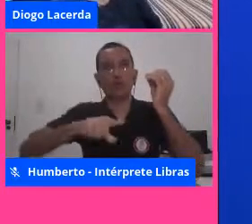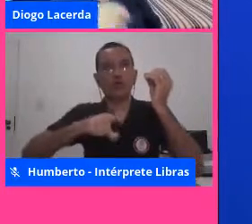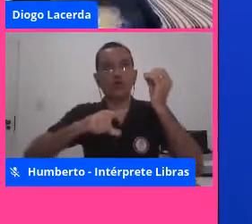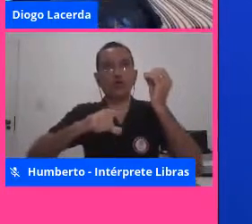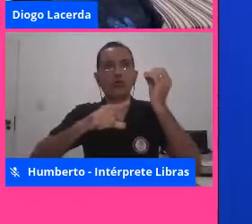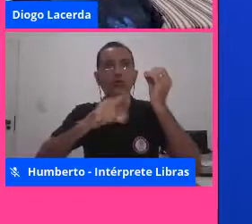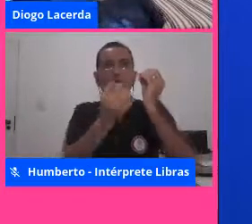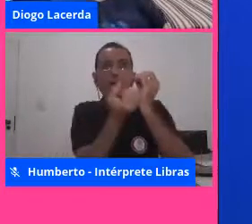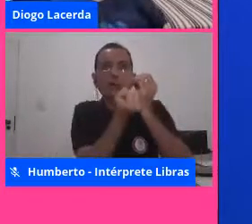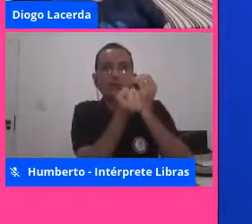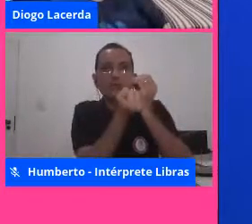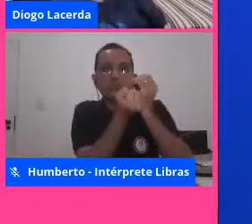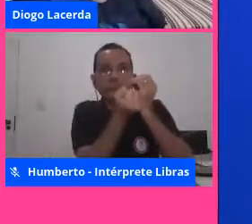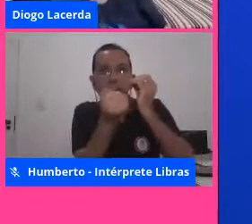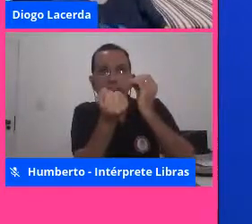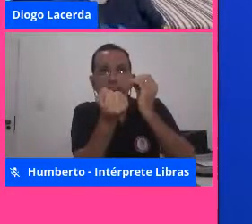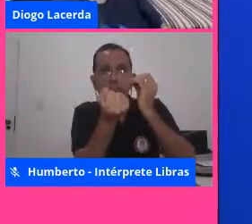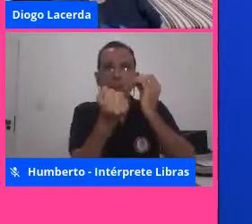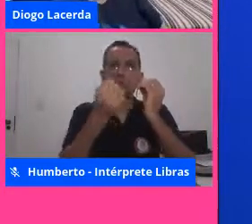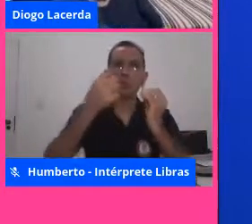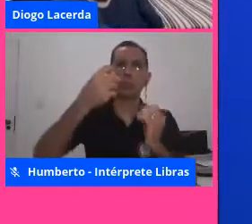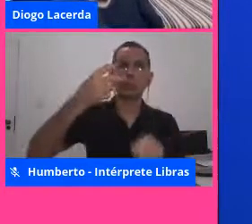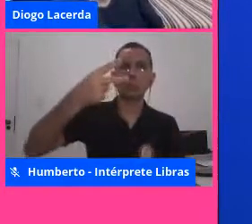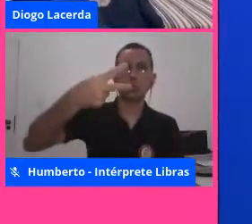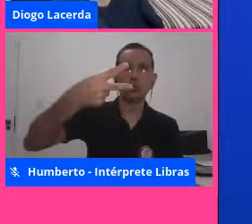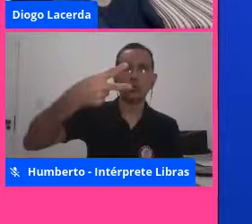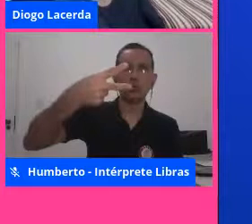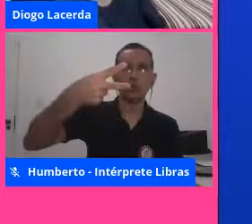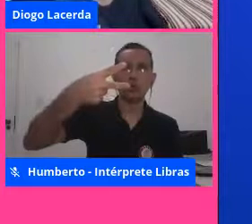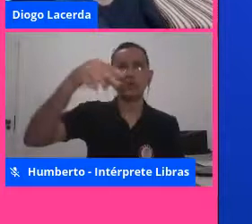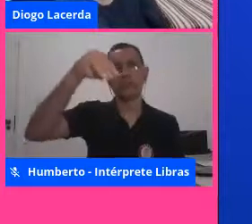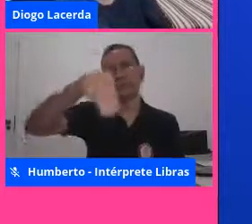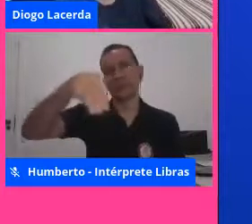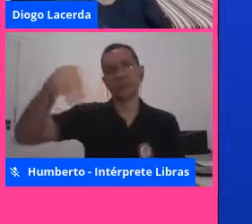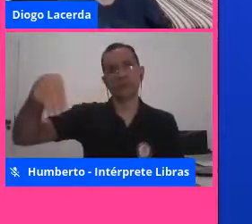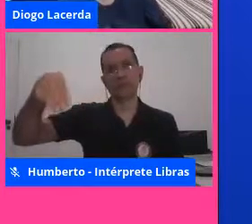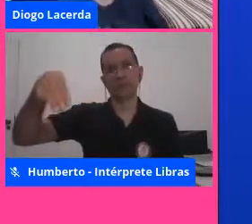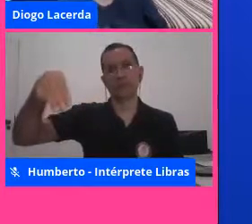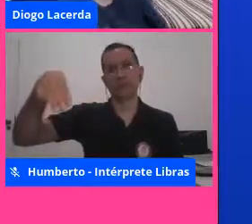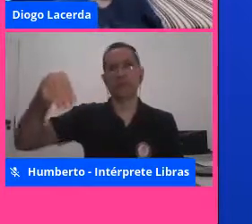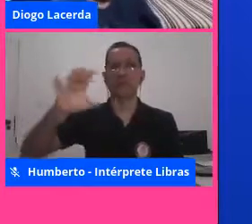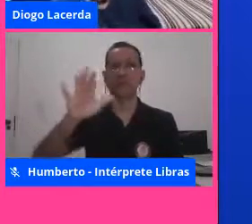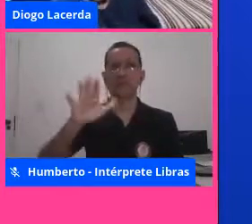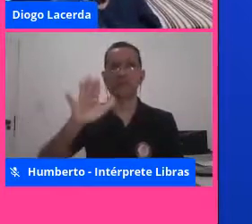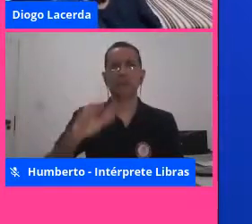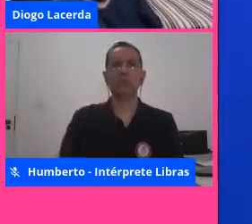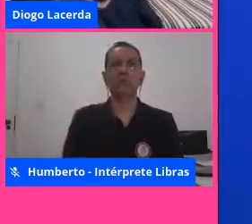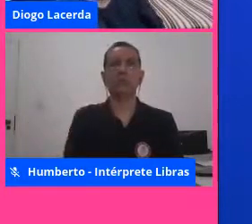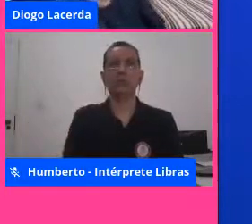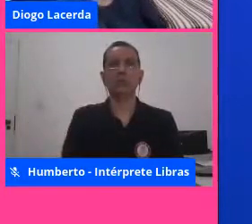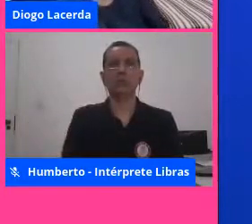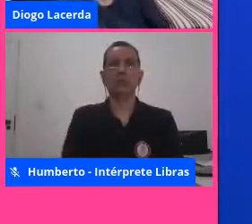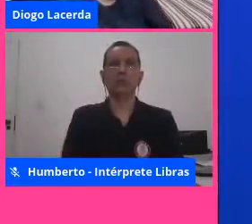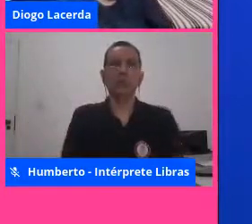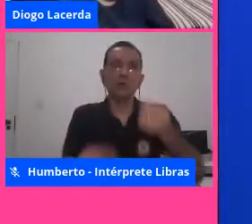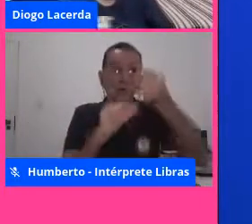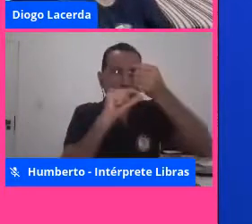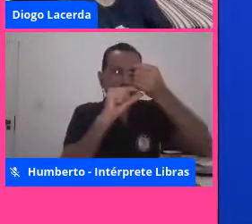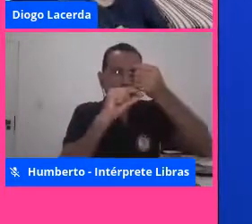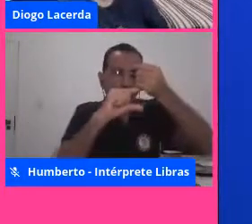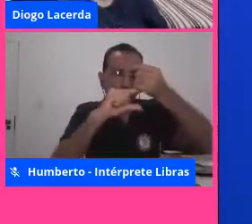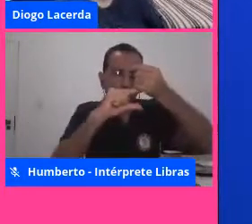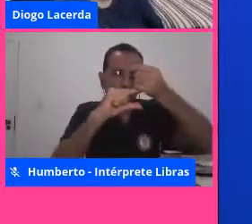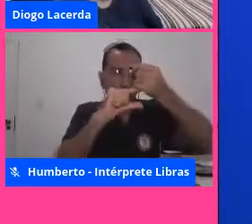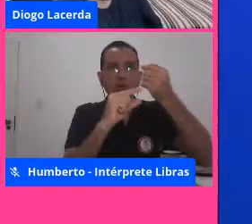colocar 2 milímetros, que vai ser a altura do fundo do teu copo, né? A espessura do fundo do teu